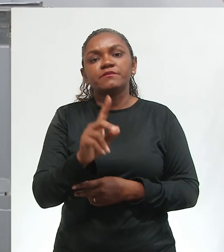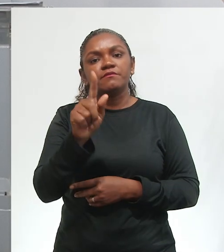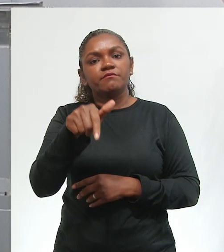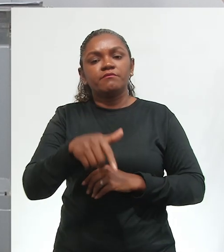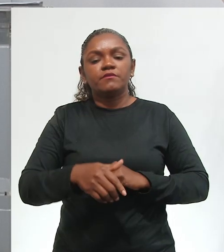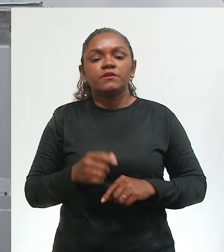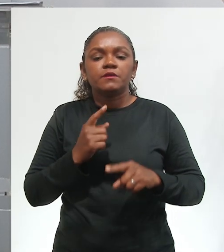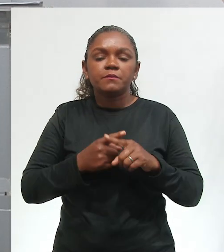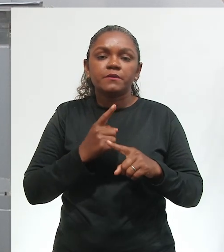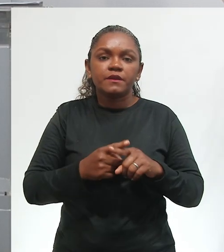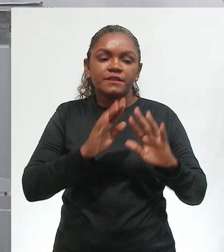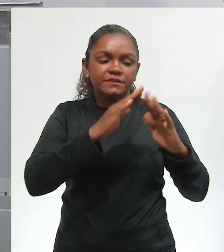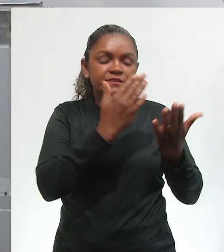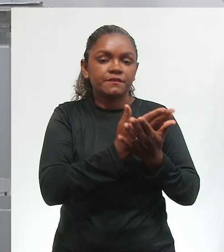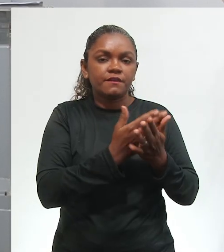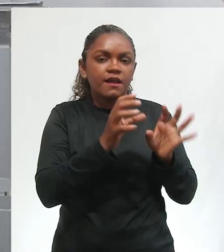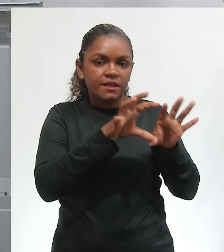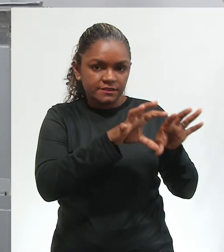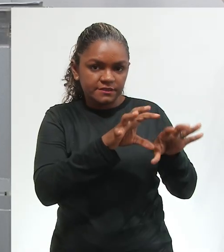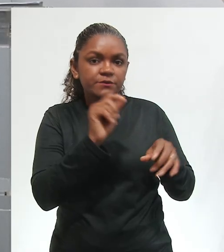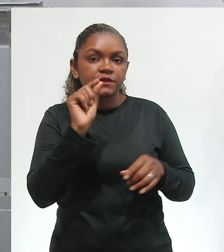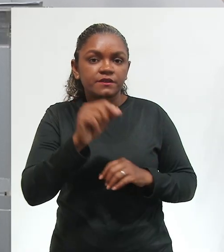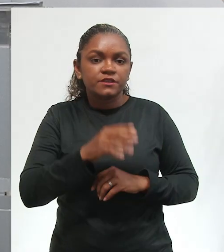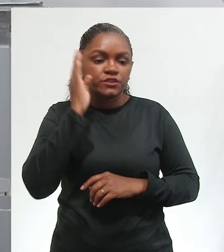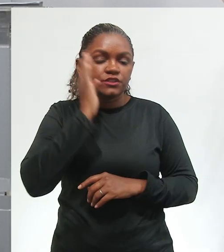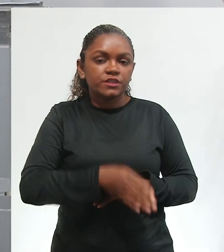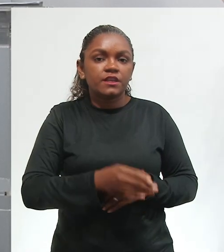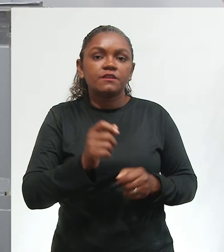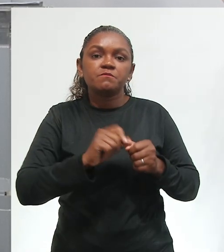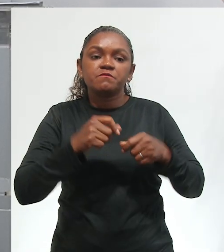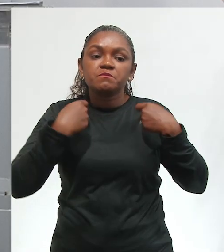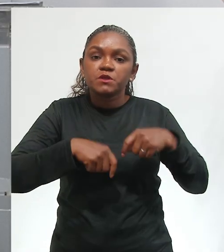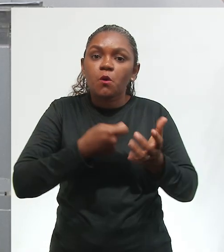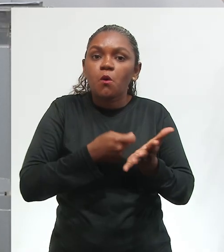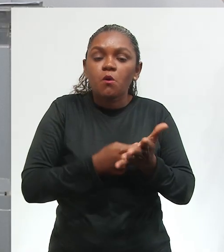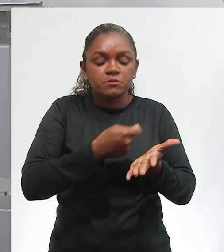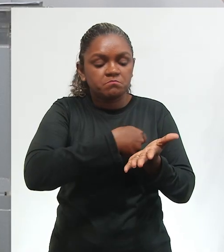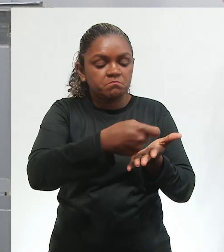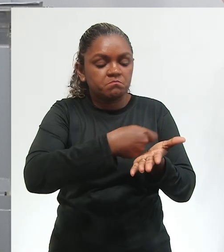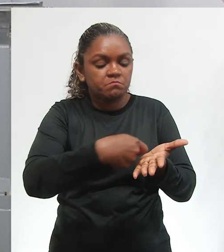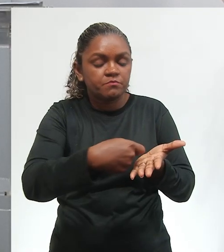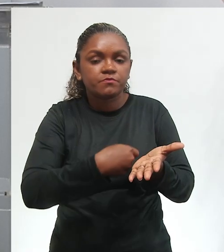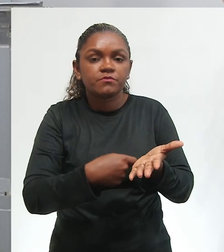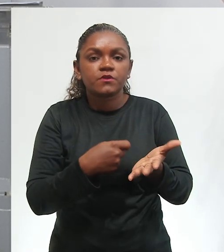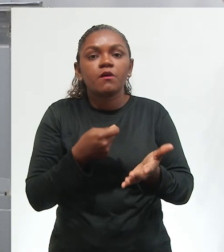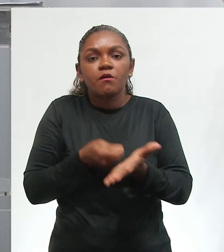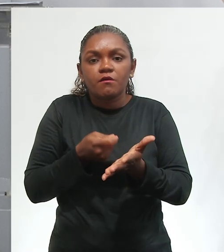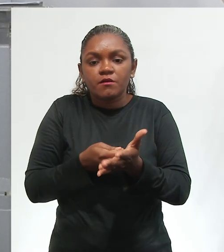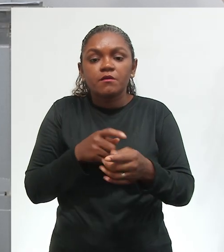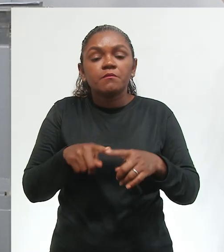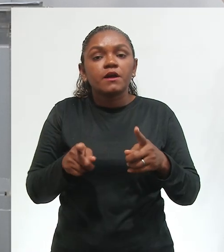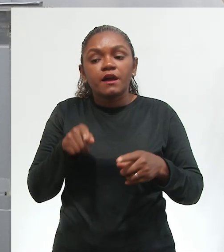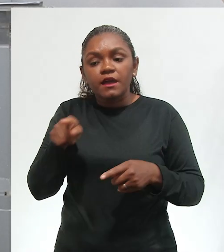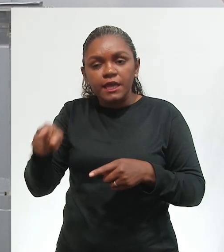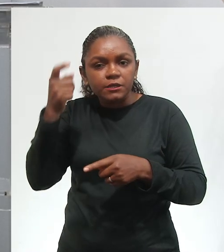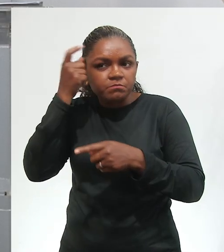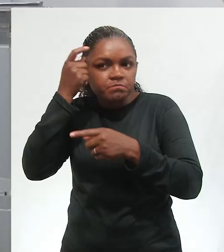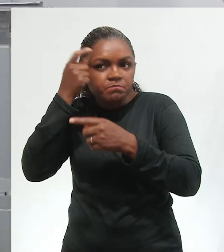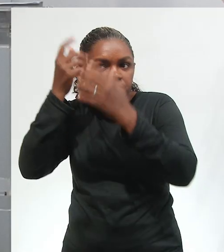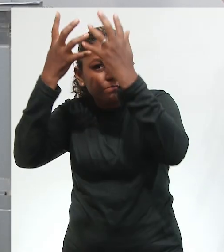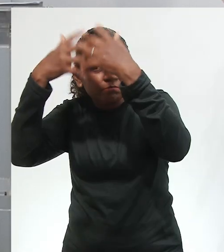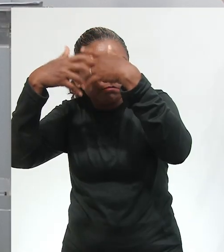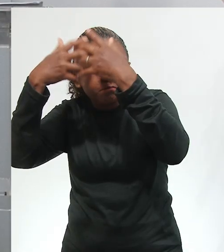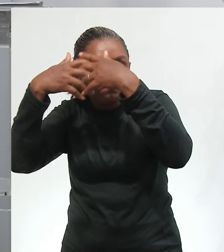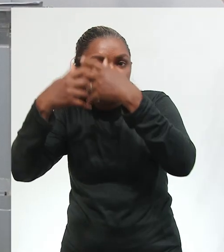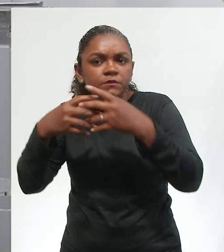preocupa muitas vezes com o cálculo escrito, mas tem que ensinar a criança a fazer o cálculo